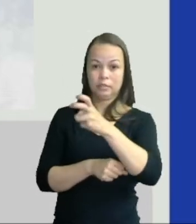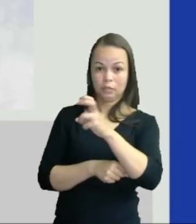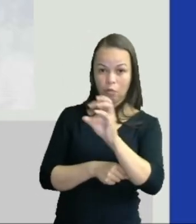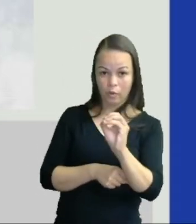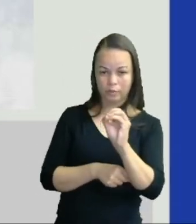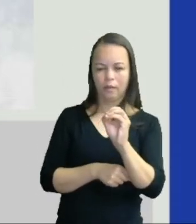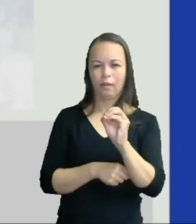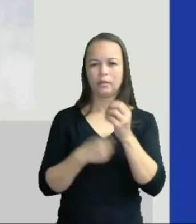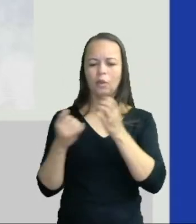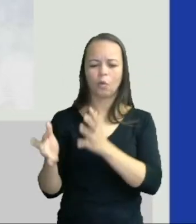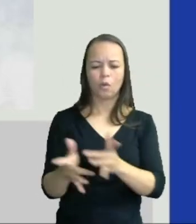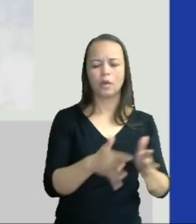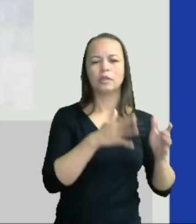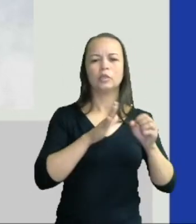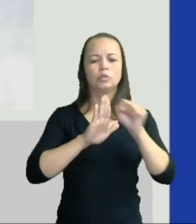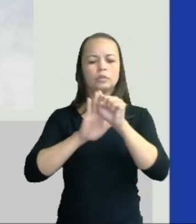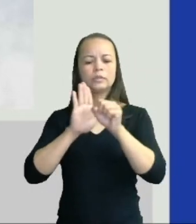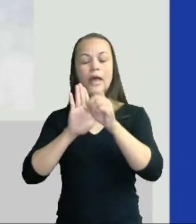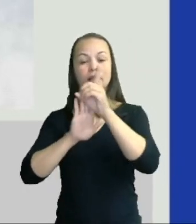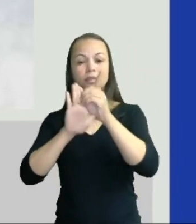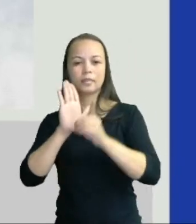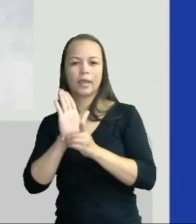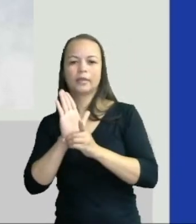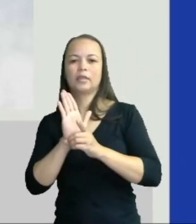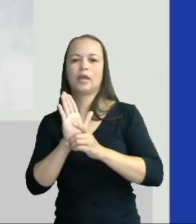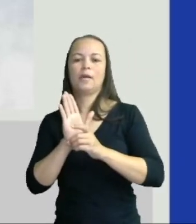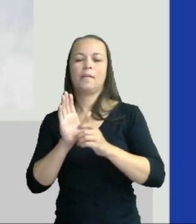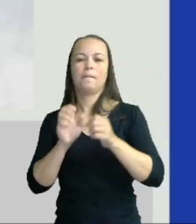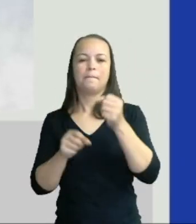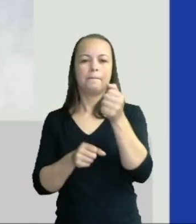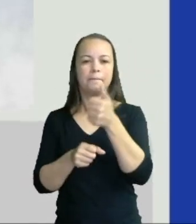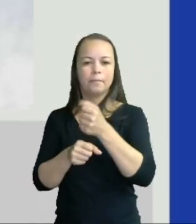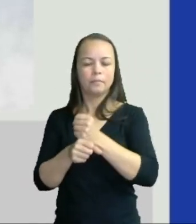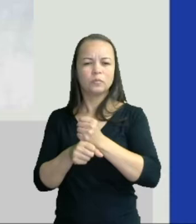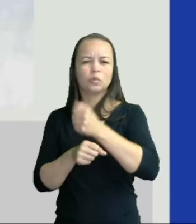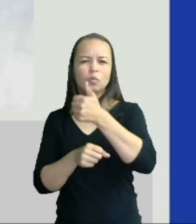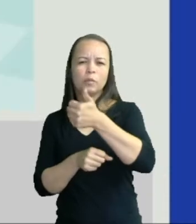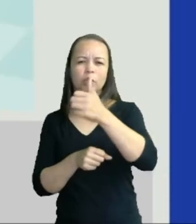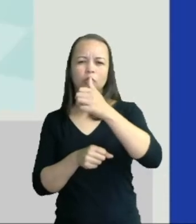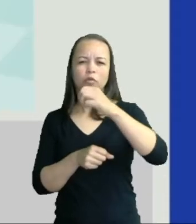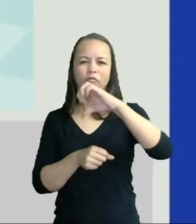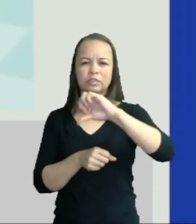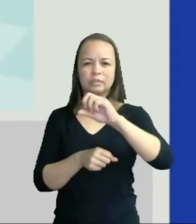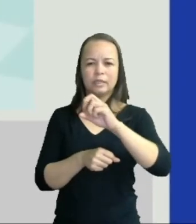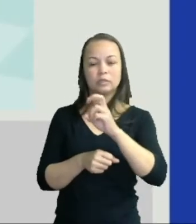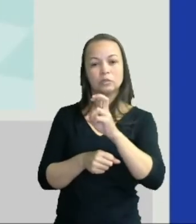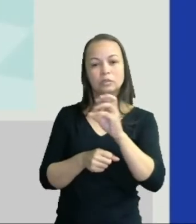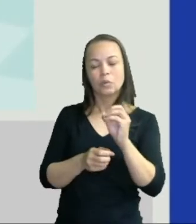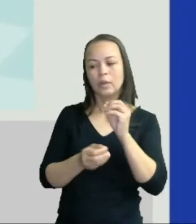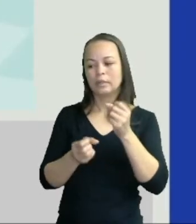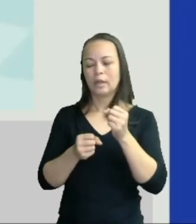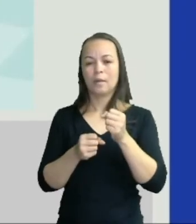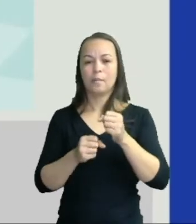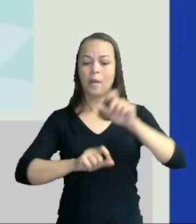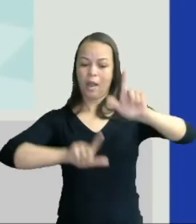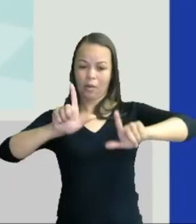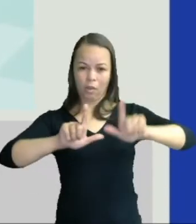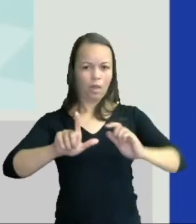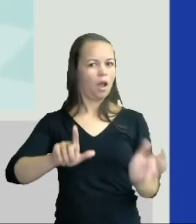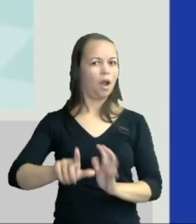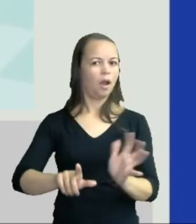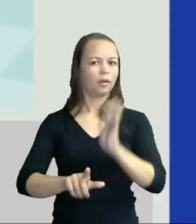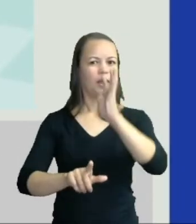reunirem para ouvir radionovelas e noticiários. Atualmente, o rádio é bastante usado para a transmissão de notícias